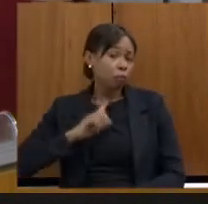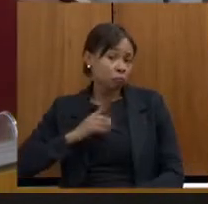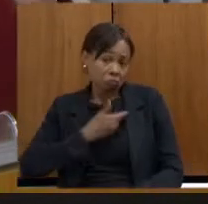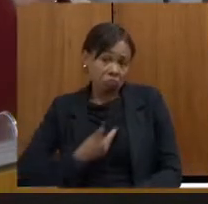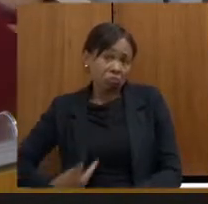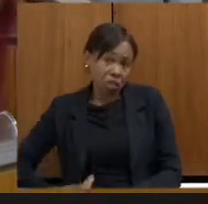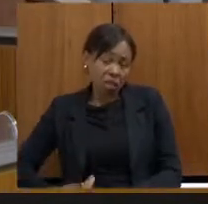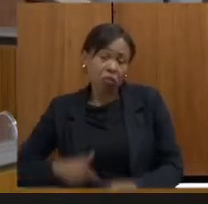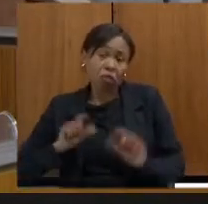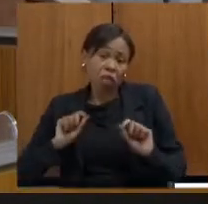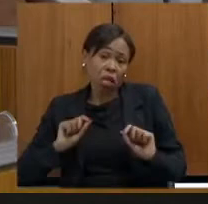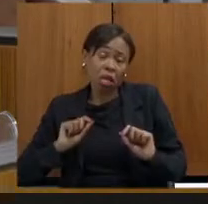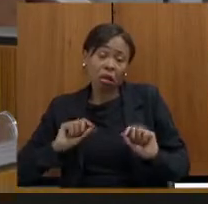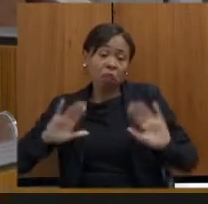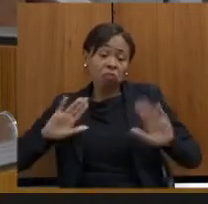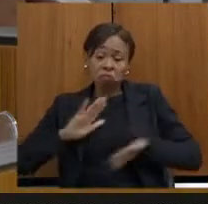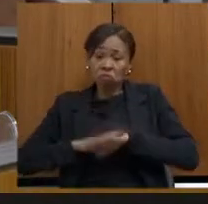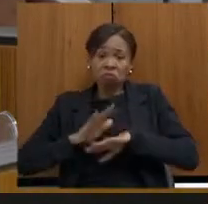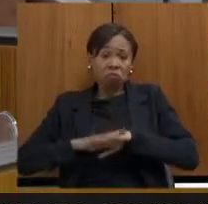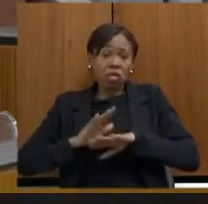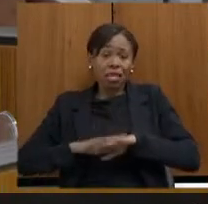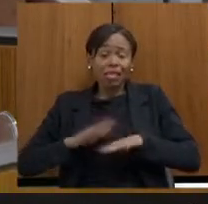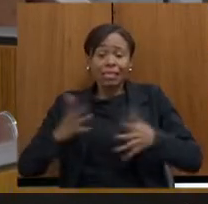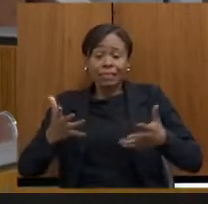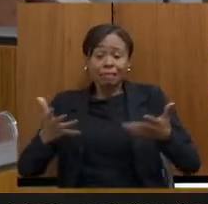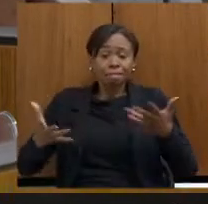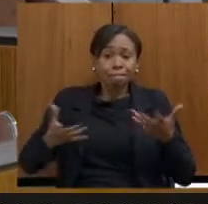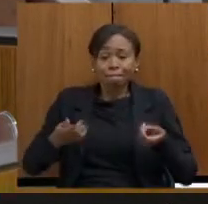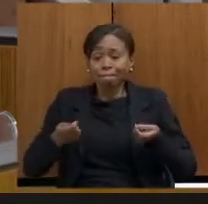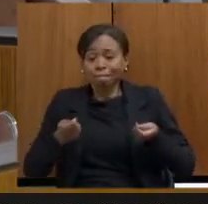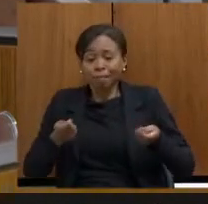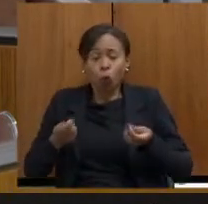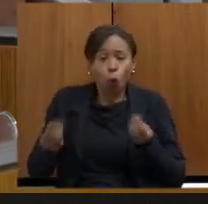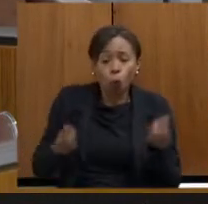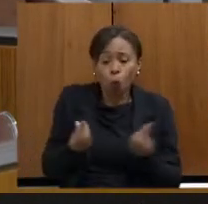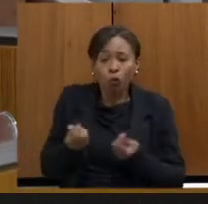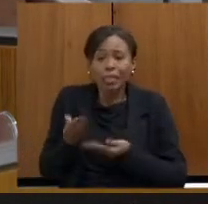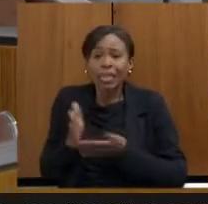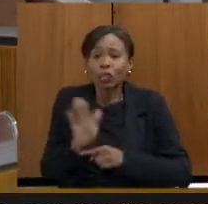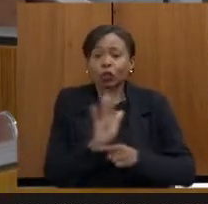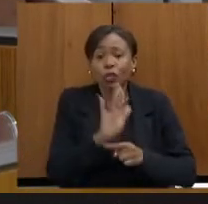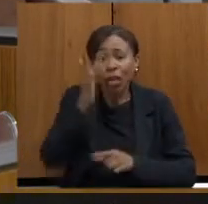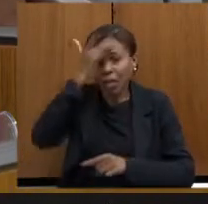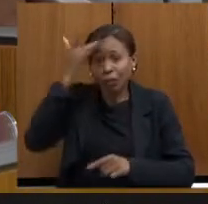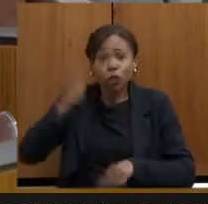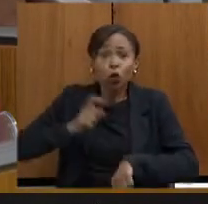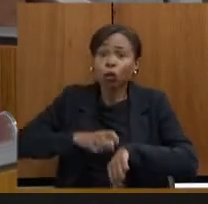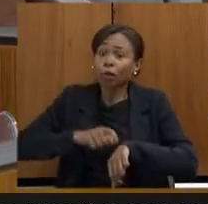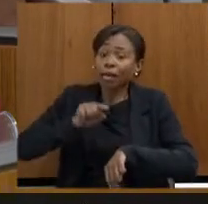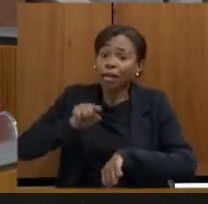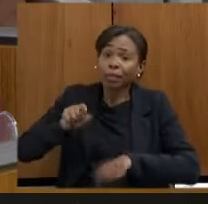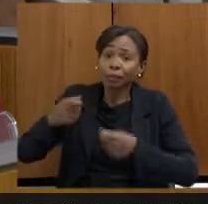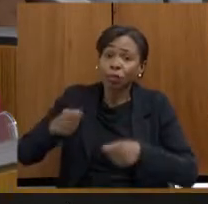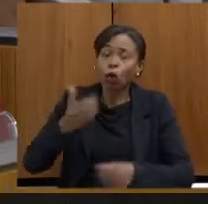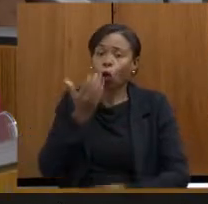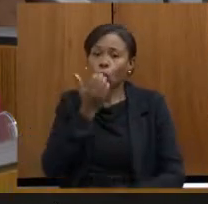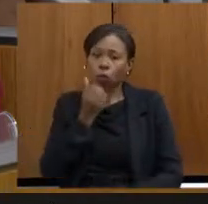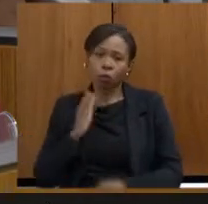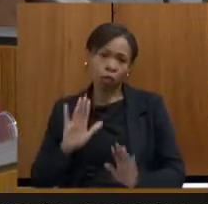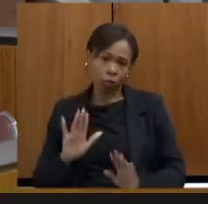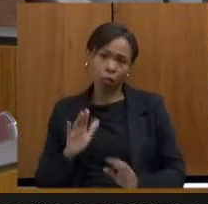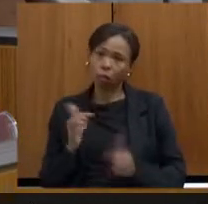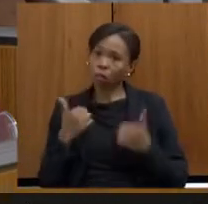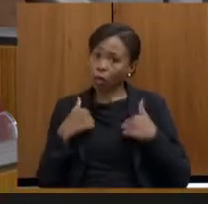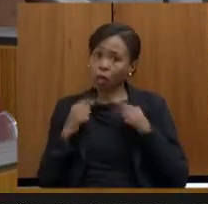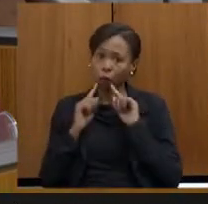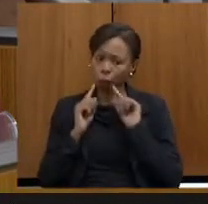assim como os municípios, para darem conta de assistir as pessoas no momento que ela precisa comer. E a gente não teve, essa é a